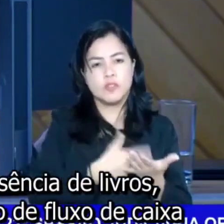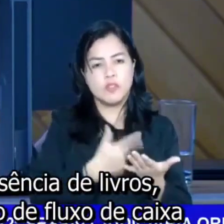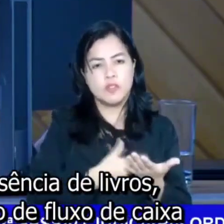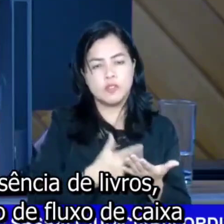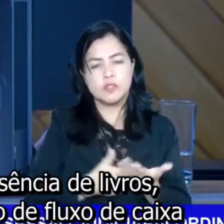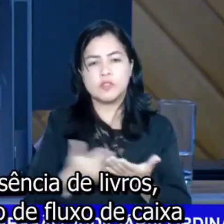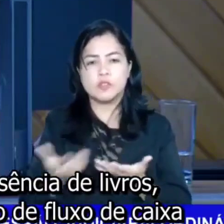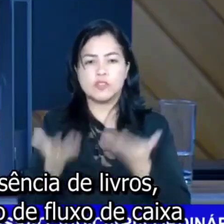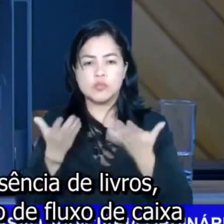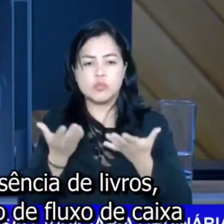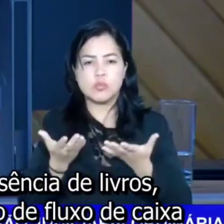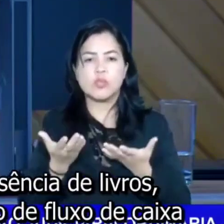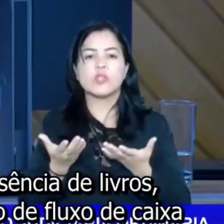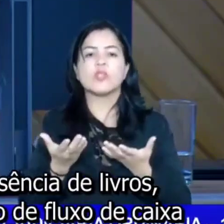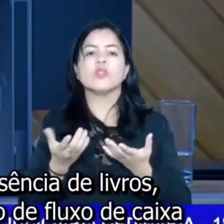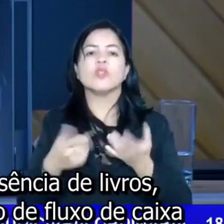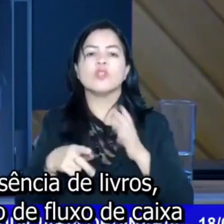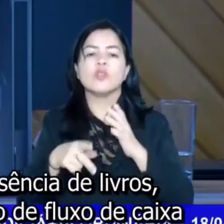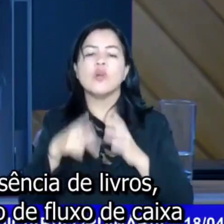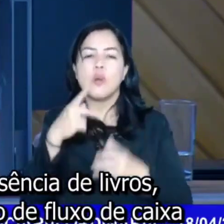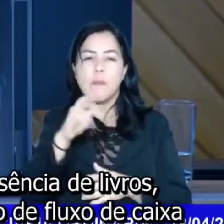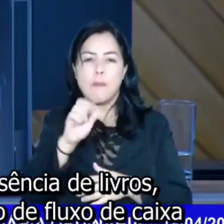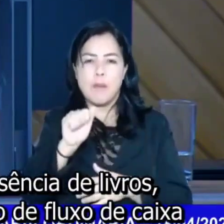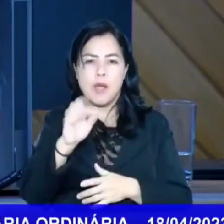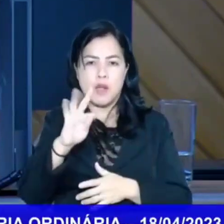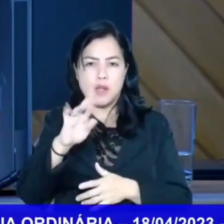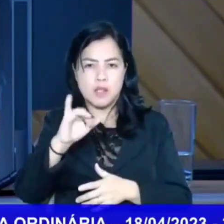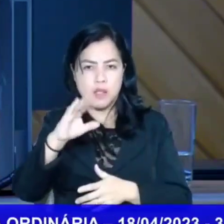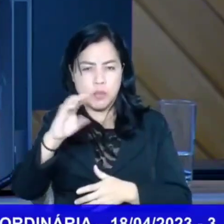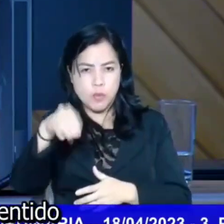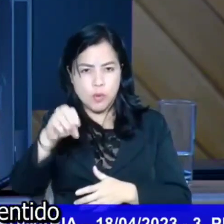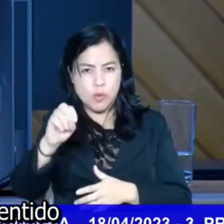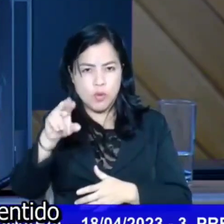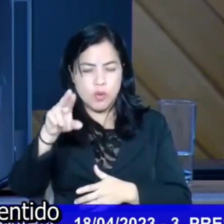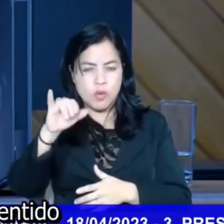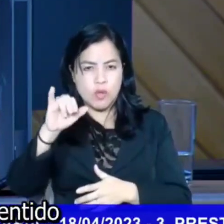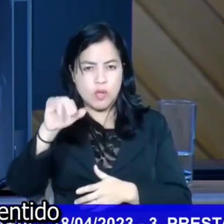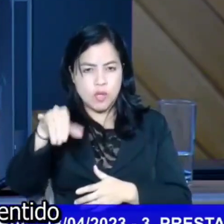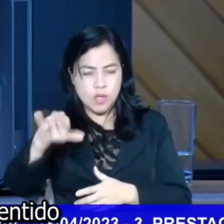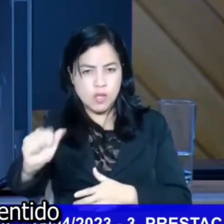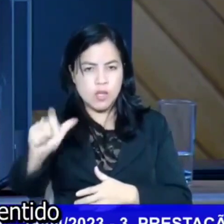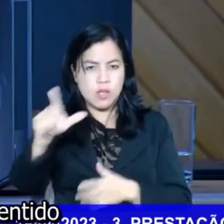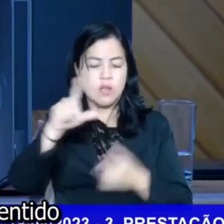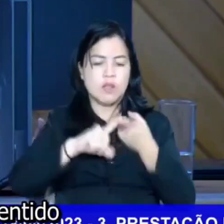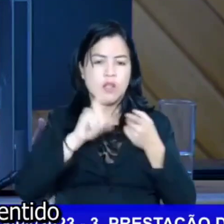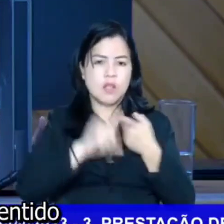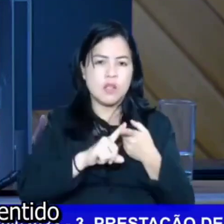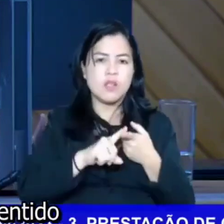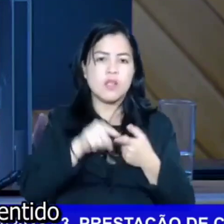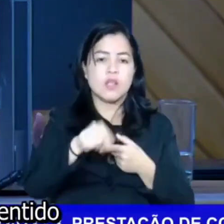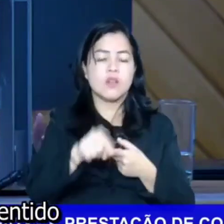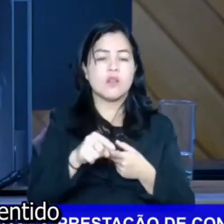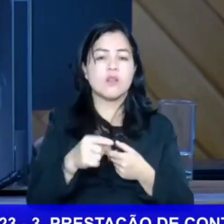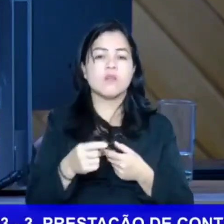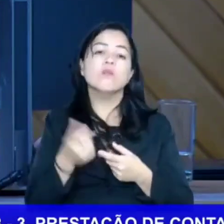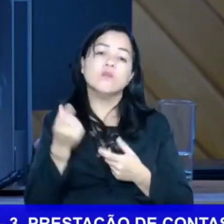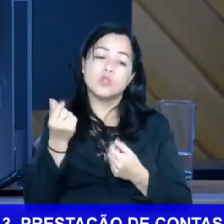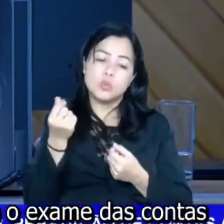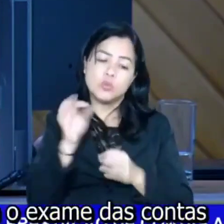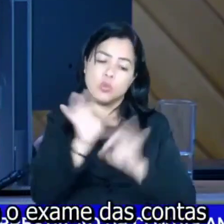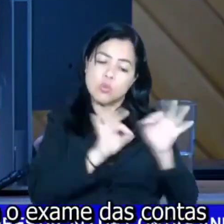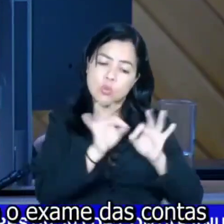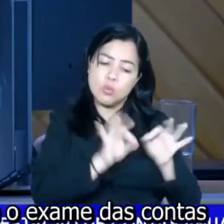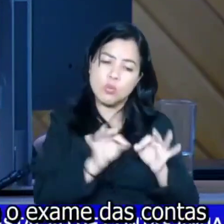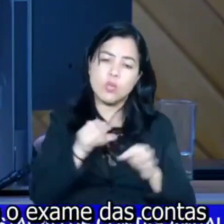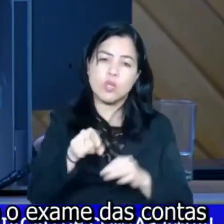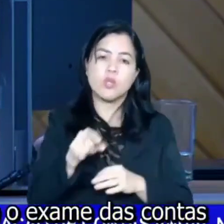razão, balanço patrimonial, DRE, demonstrativo de fluxos de caixa, o entendimento dessa corte é no mesmo sentido de